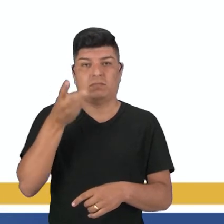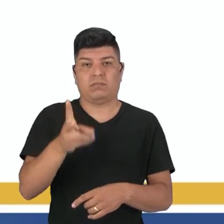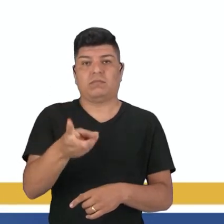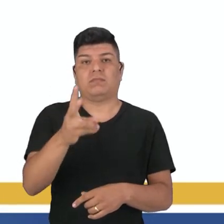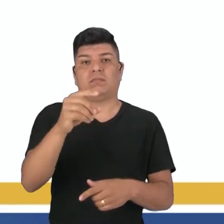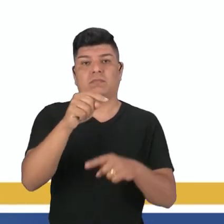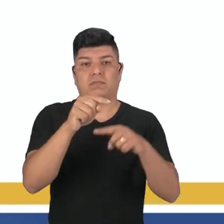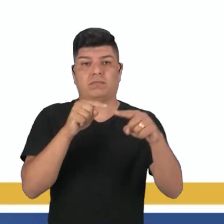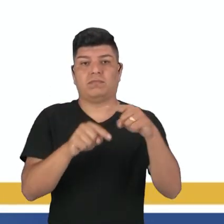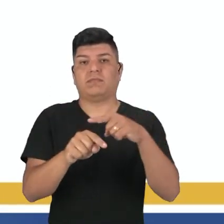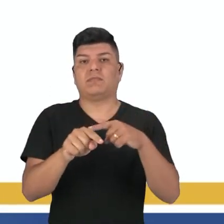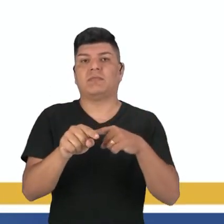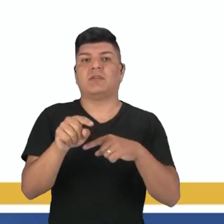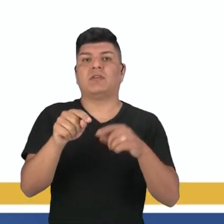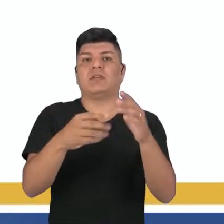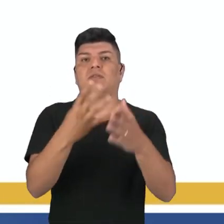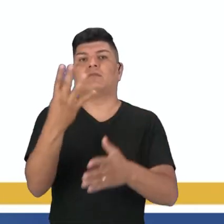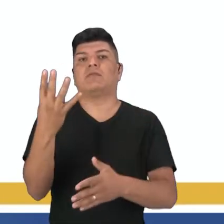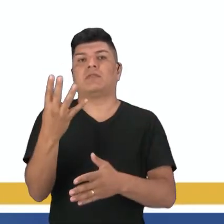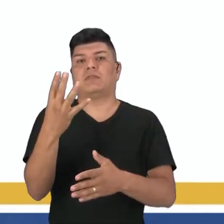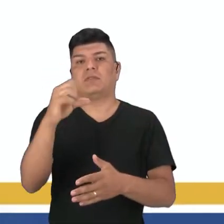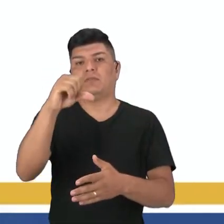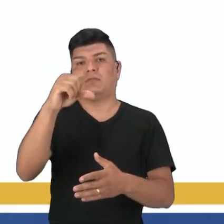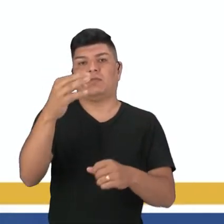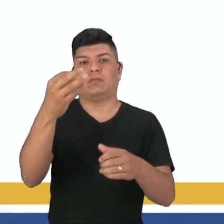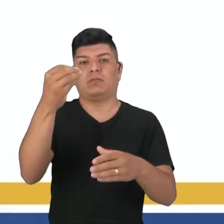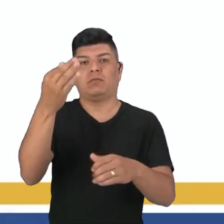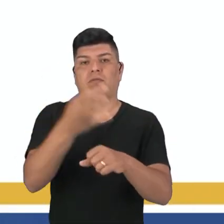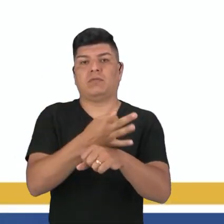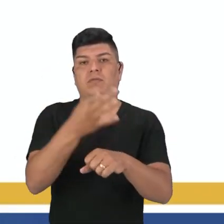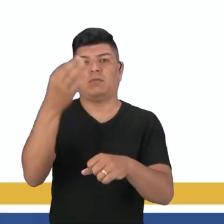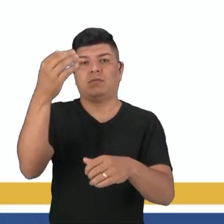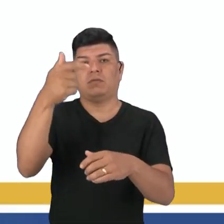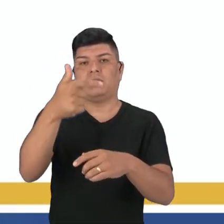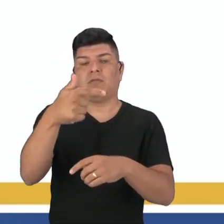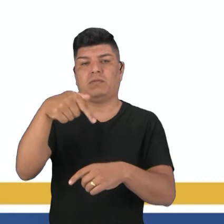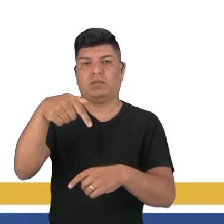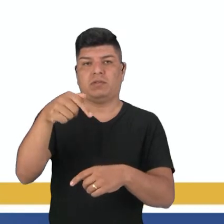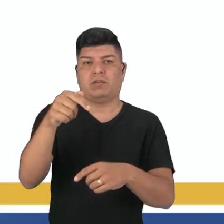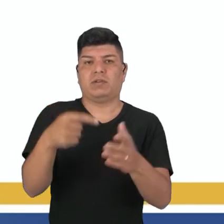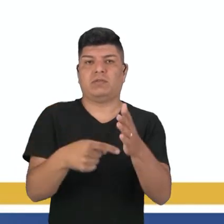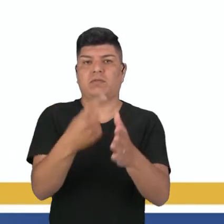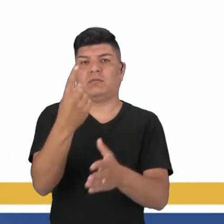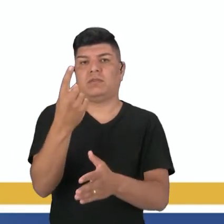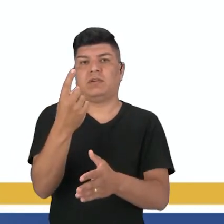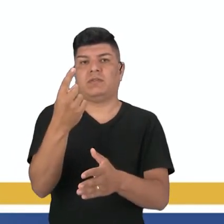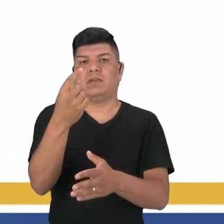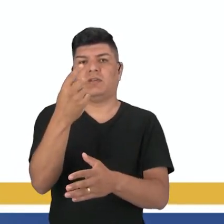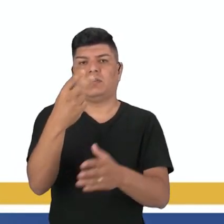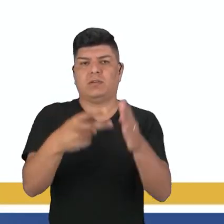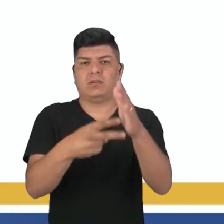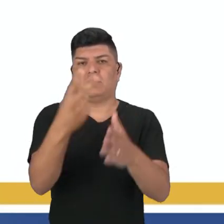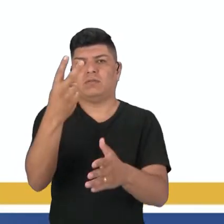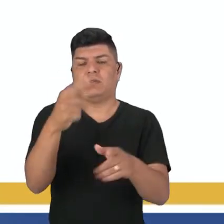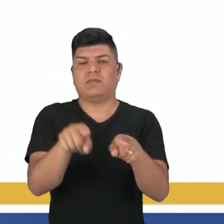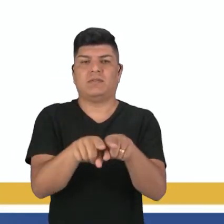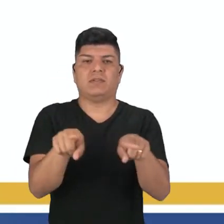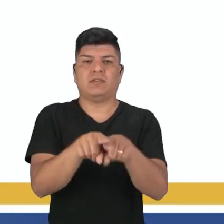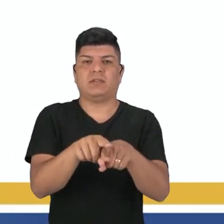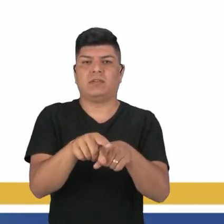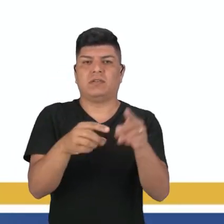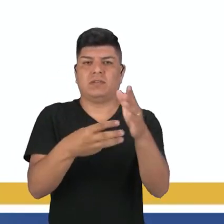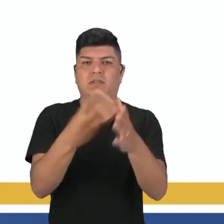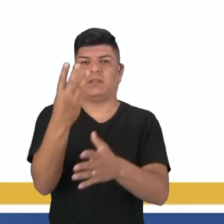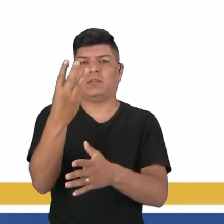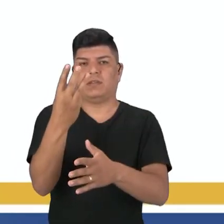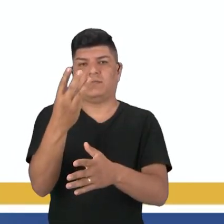divisão. E aí, quantas vezes o 9 ele cabe dentro do 27? Cabe uma vez? Cabe. E 2? Também. E